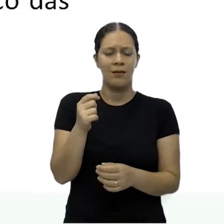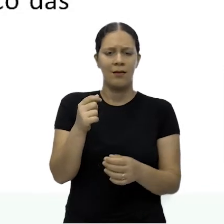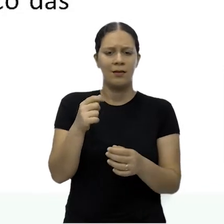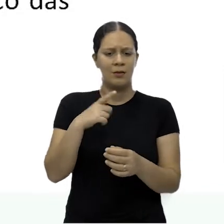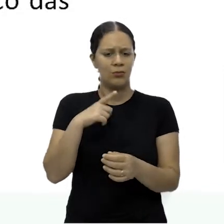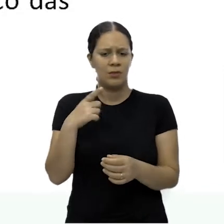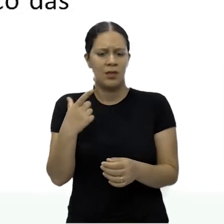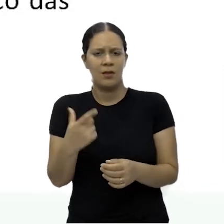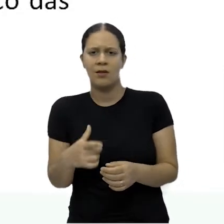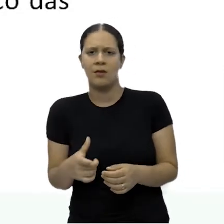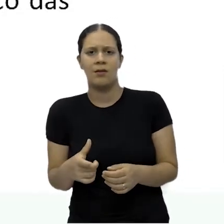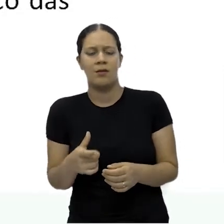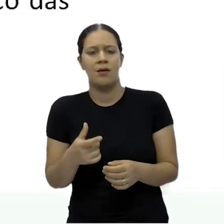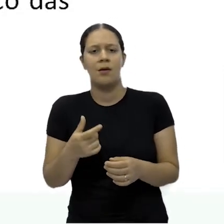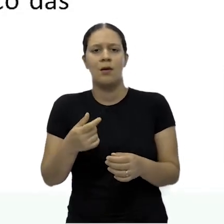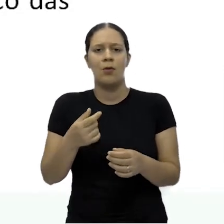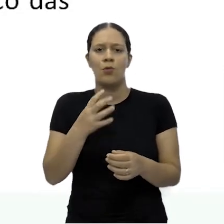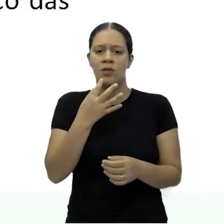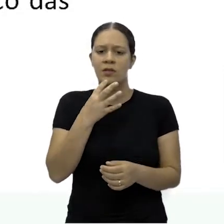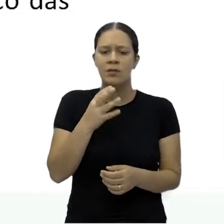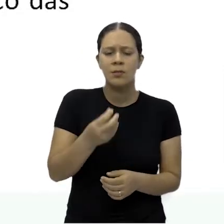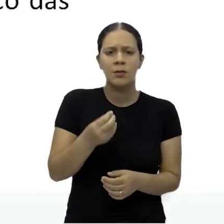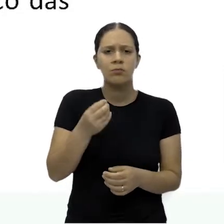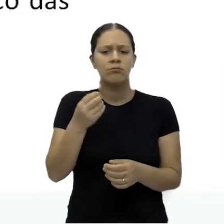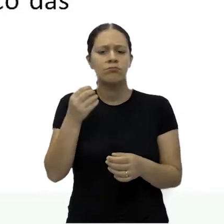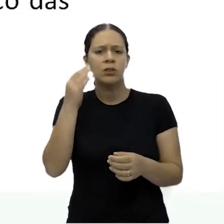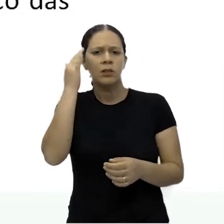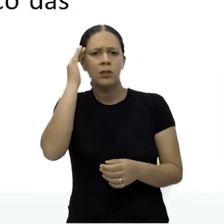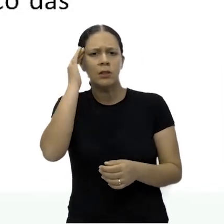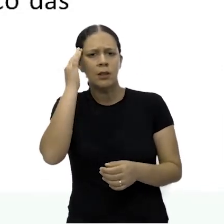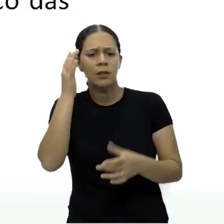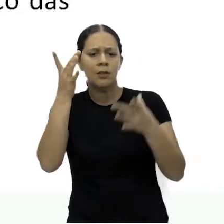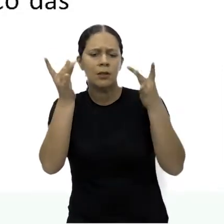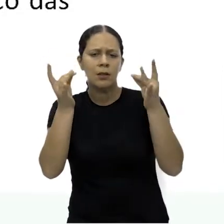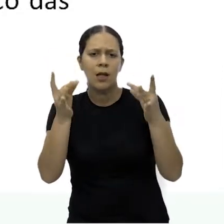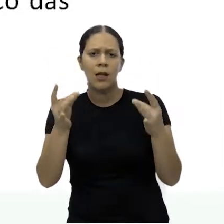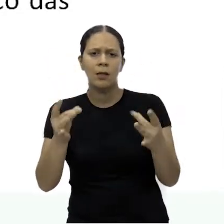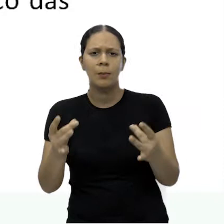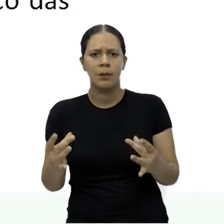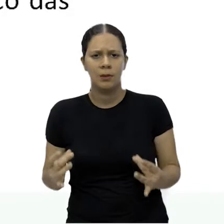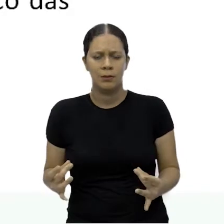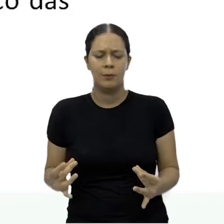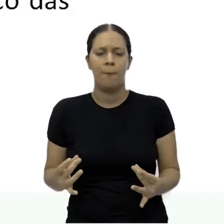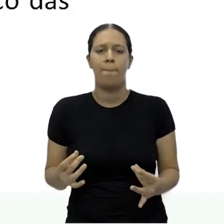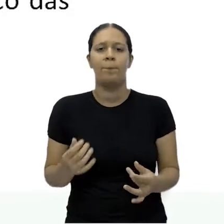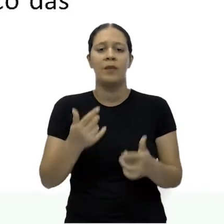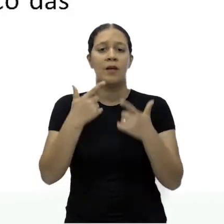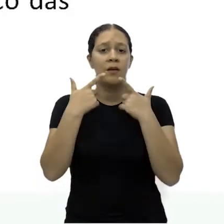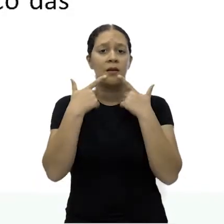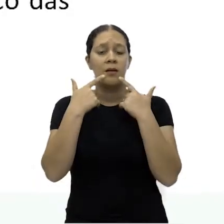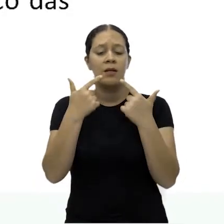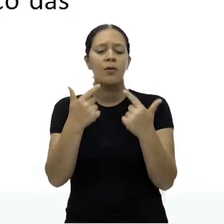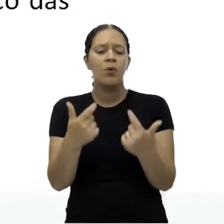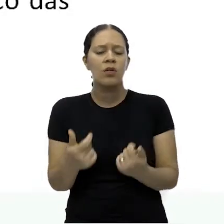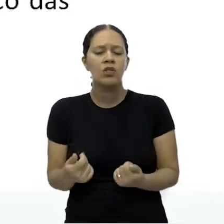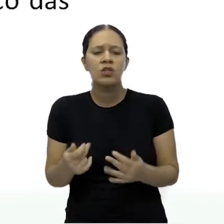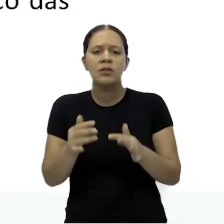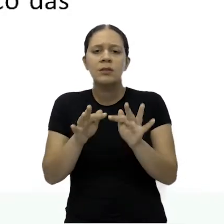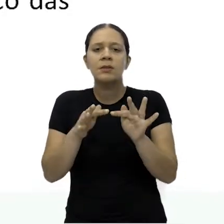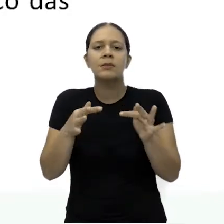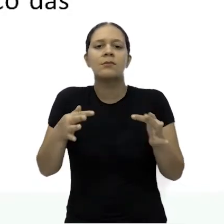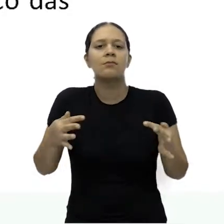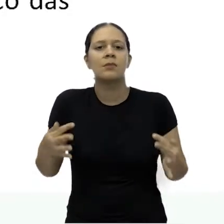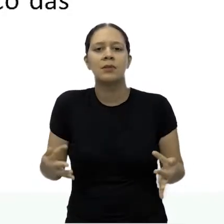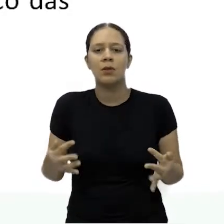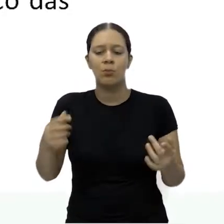conseguem entender com mais clareza tudo que aquela nova descoberta nos trouxe. A linguagem é